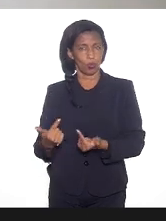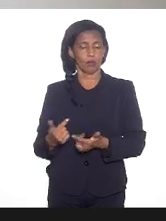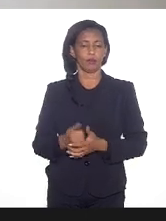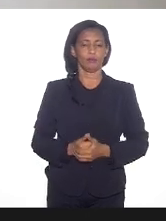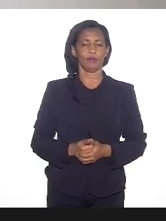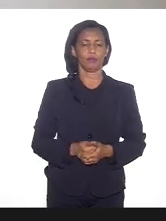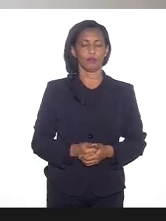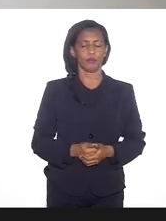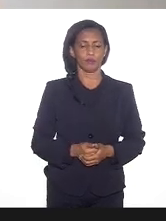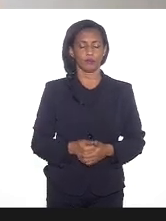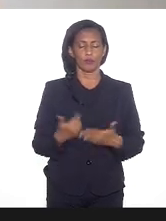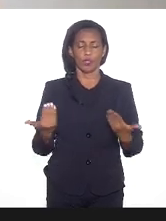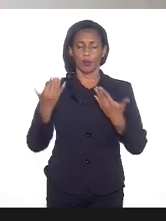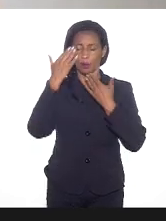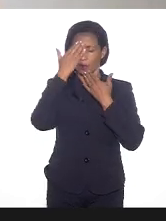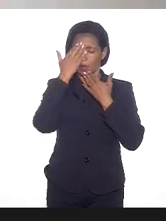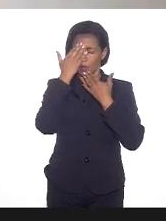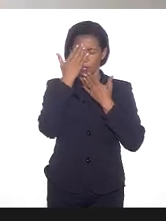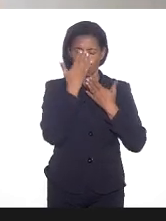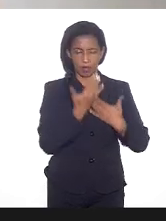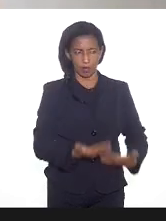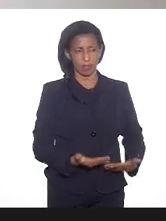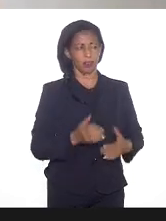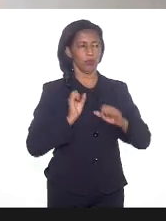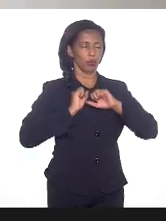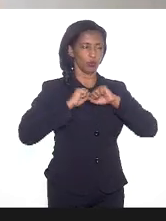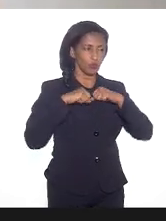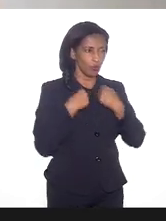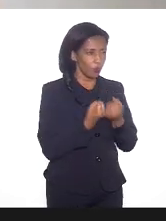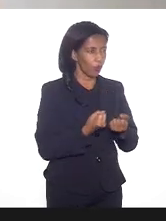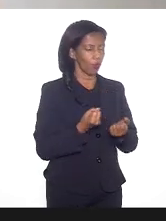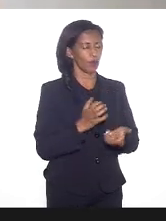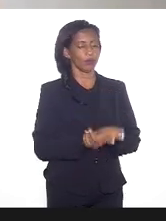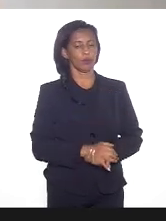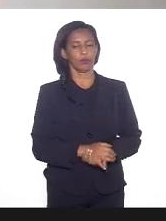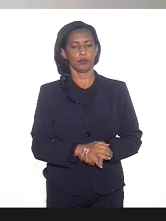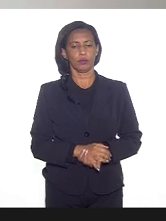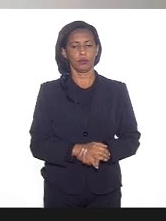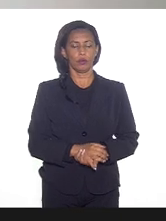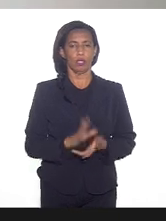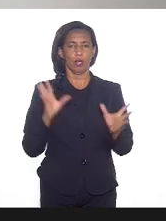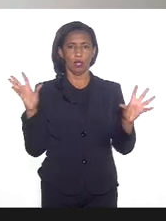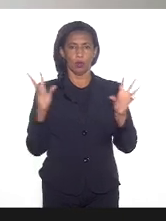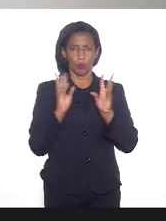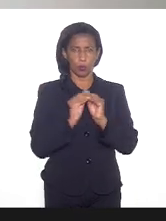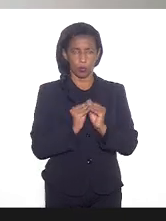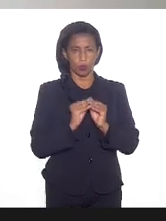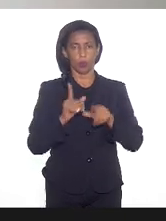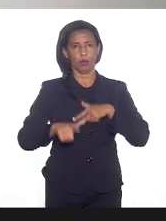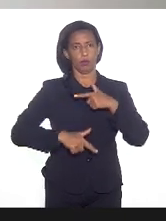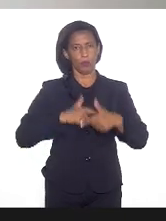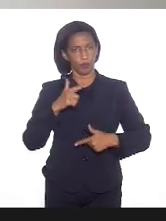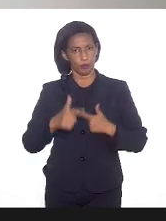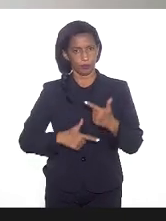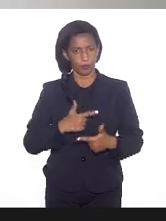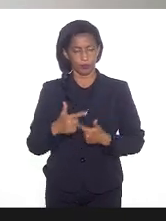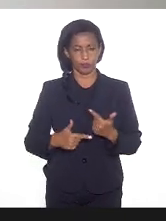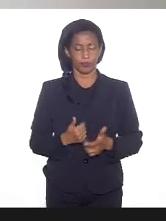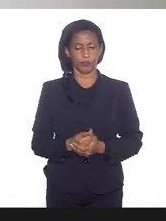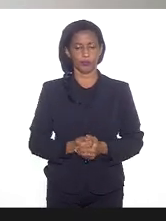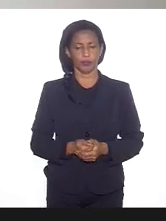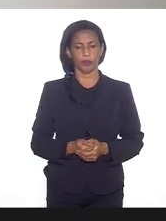construção. Então, agradeço seu esforço, né, em resumir, né, um trabalho, né, tão